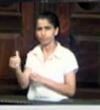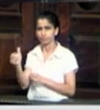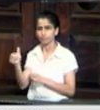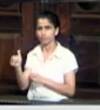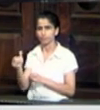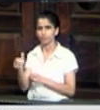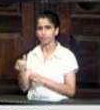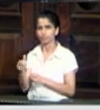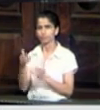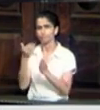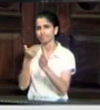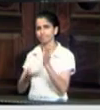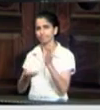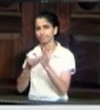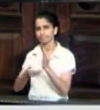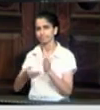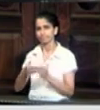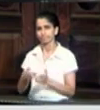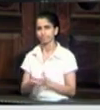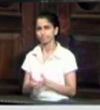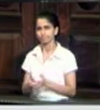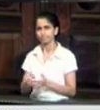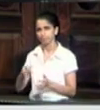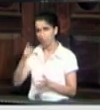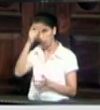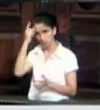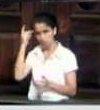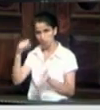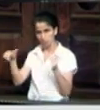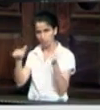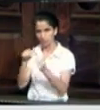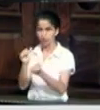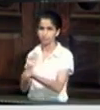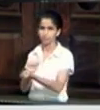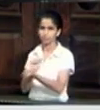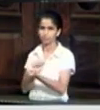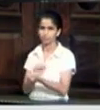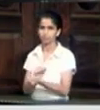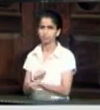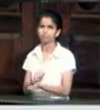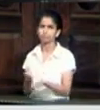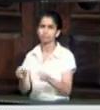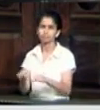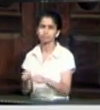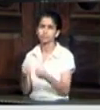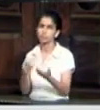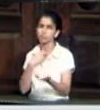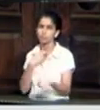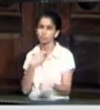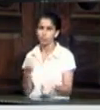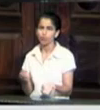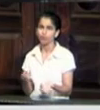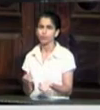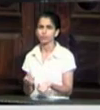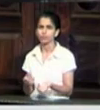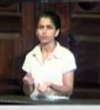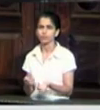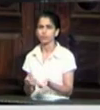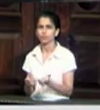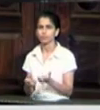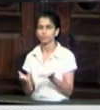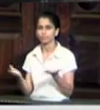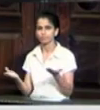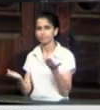822 baixas. Segundo o coronel Cajueiro, não é possível estabelecer um nível